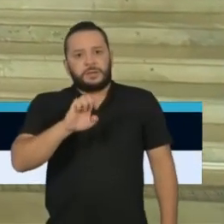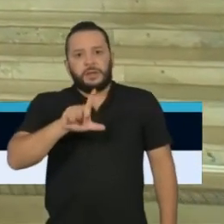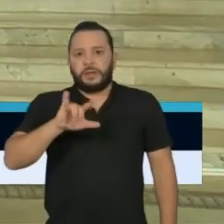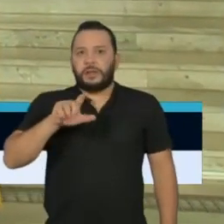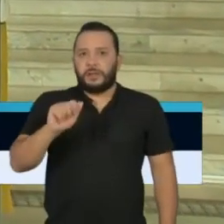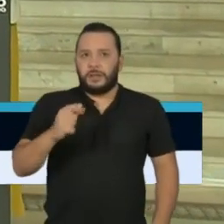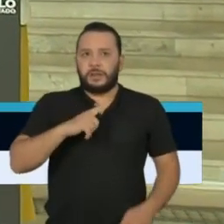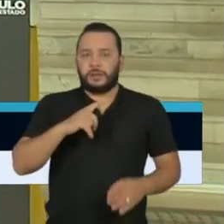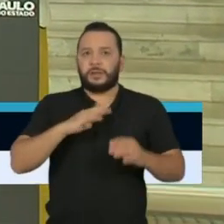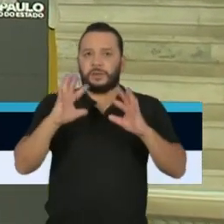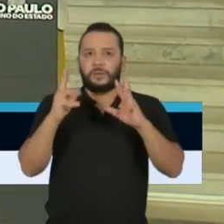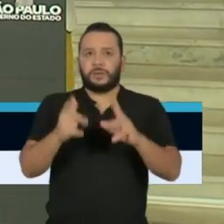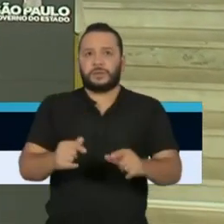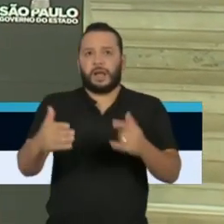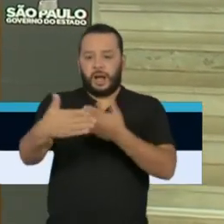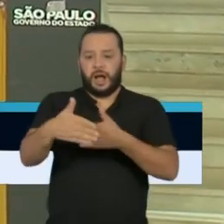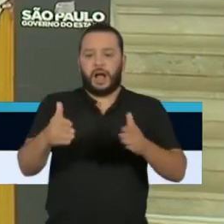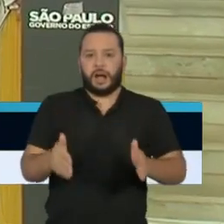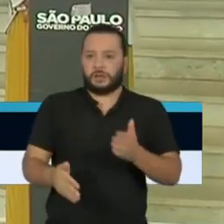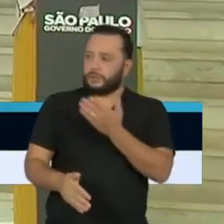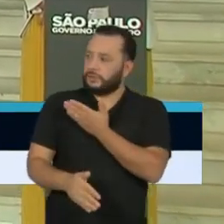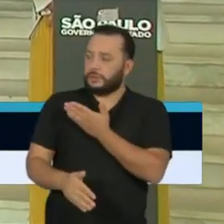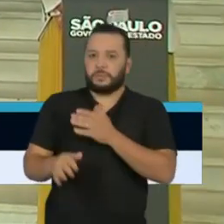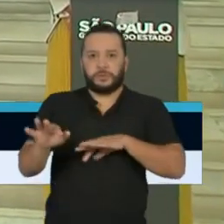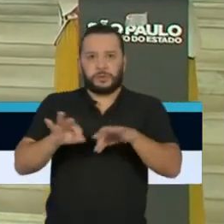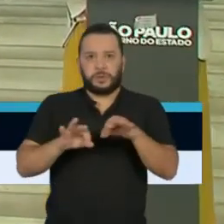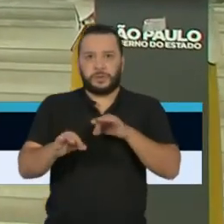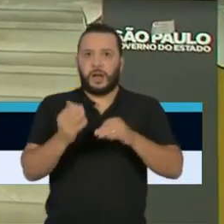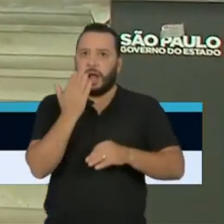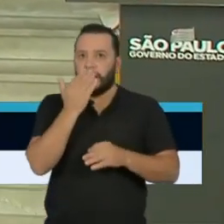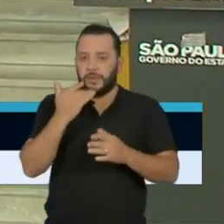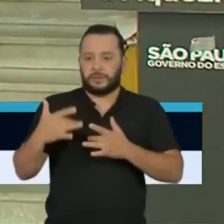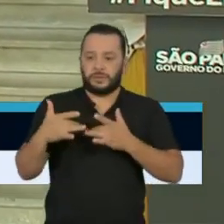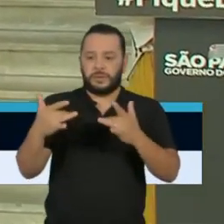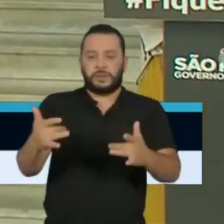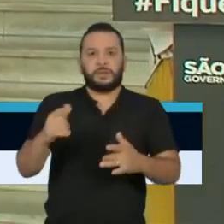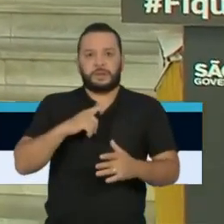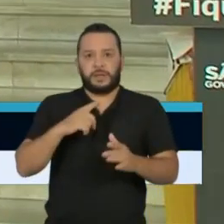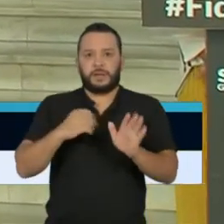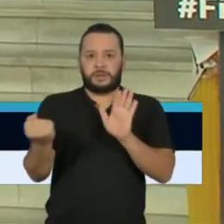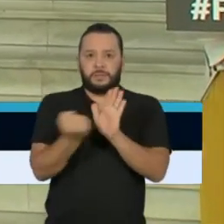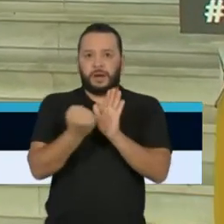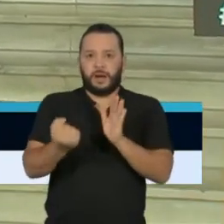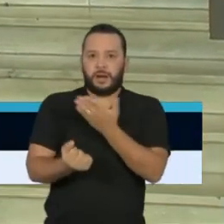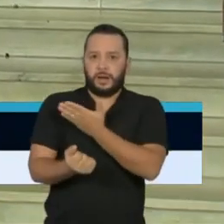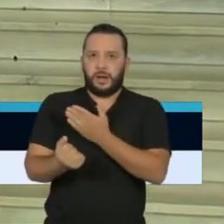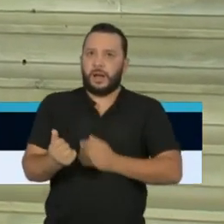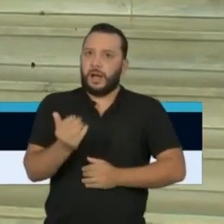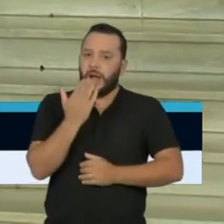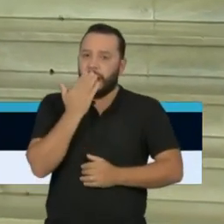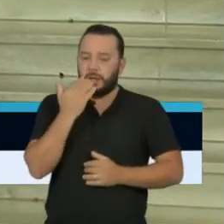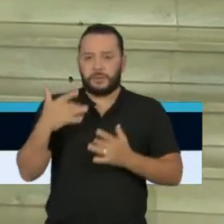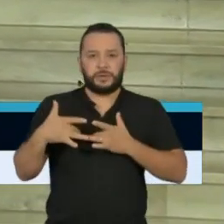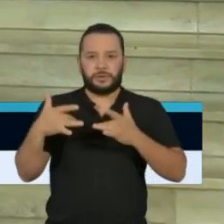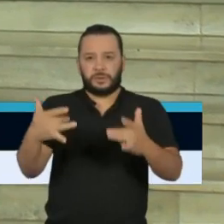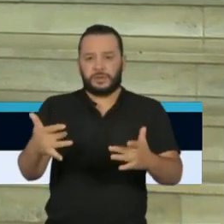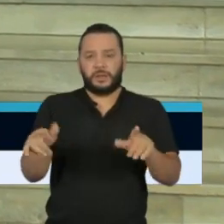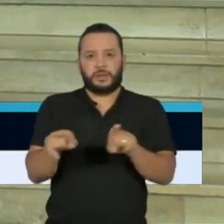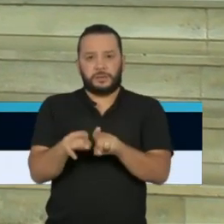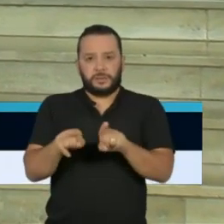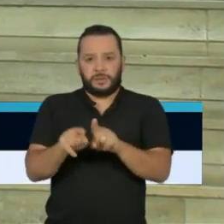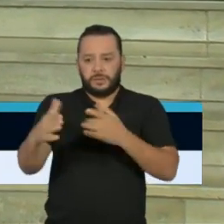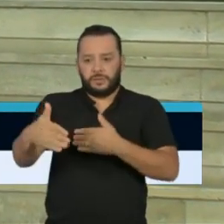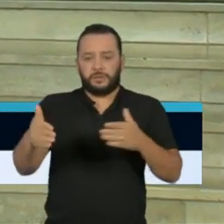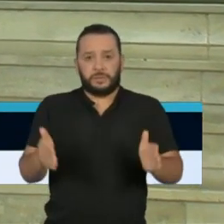as caixas do Programa Alimento Solidário conterão esta marca do Alimento Solidário. As cestas não são